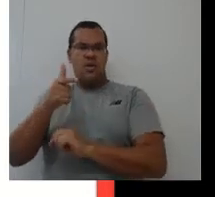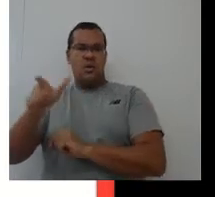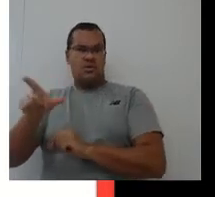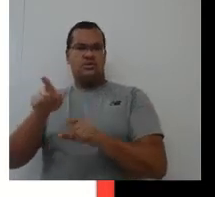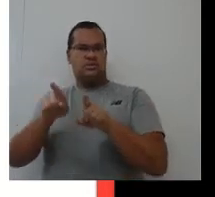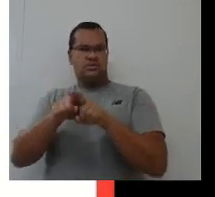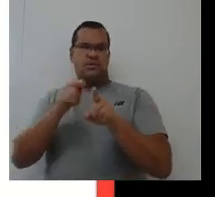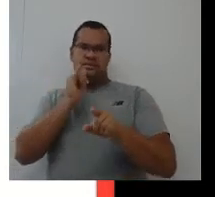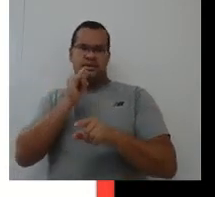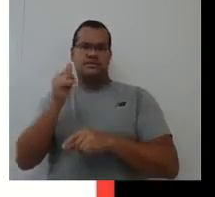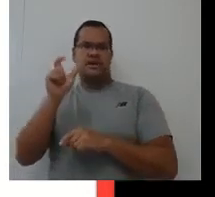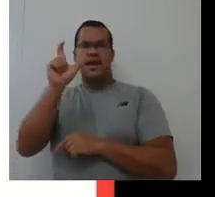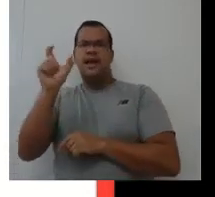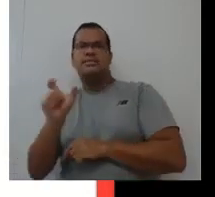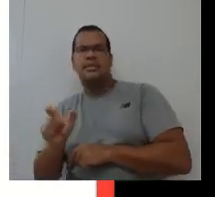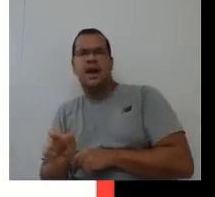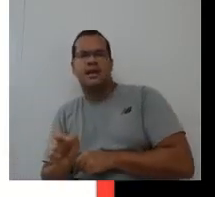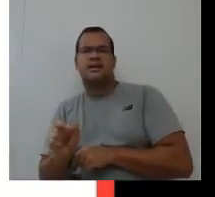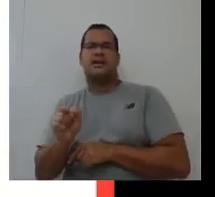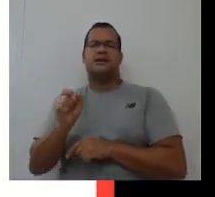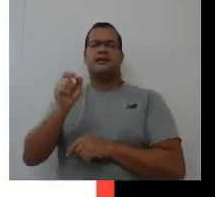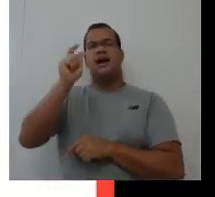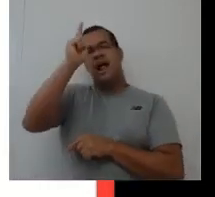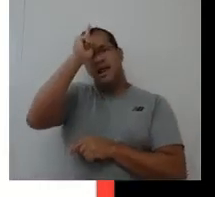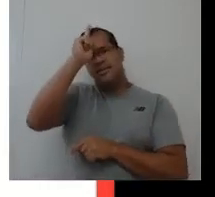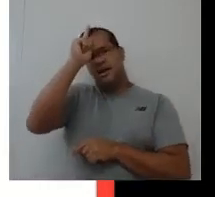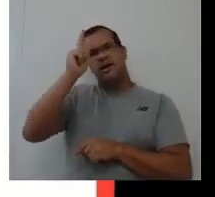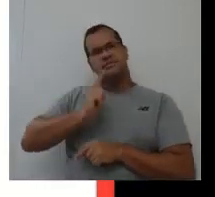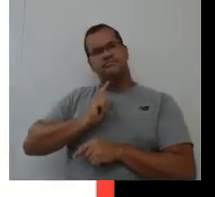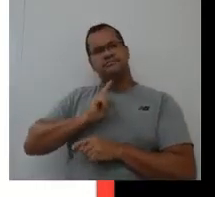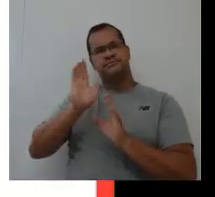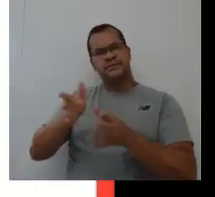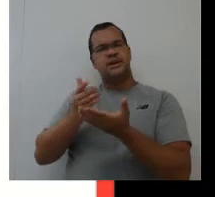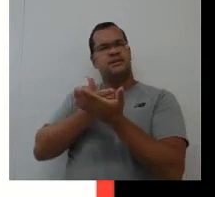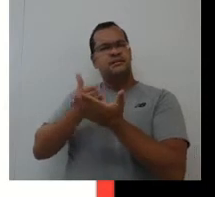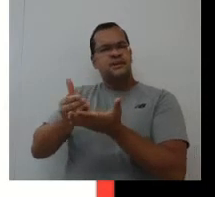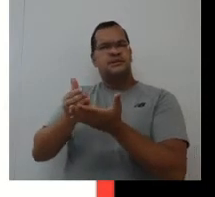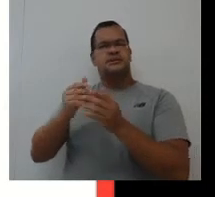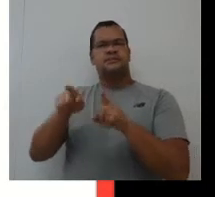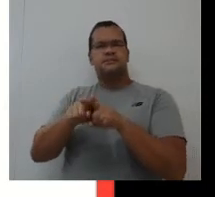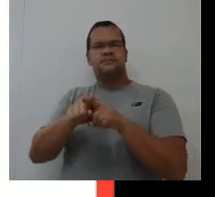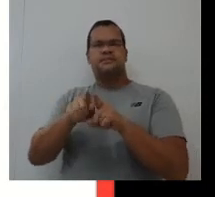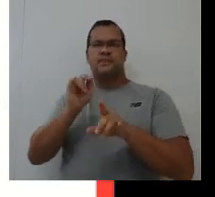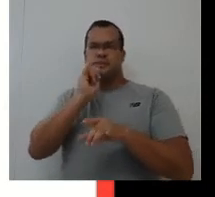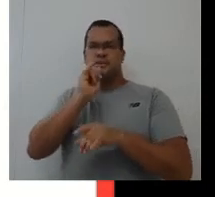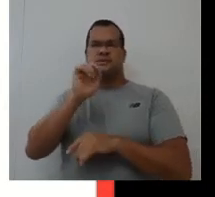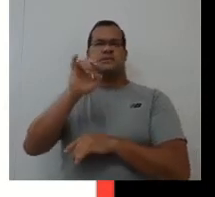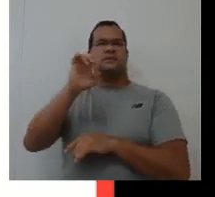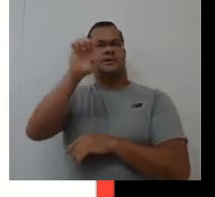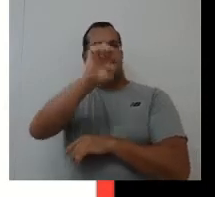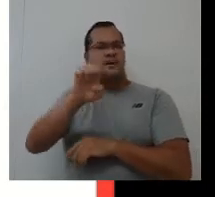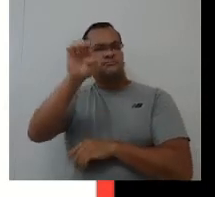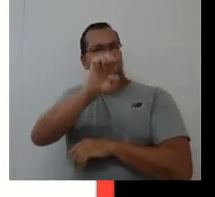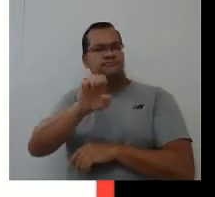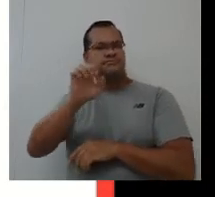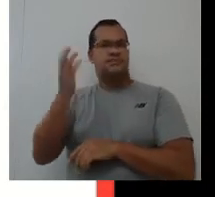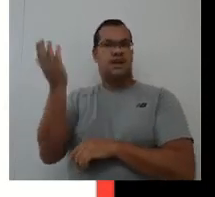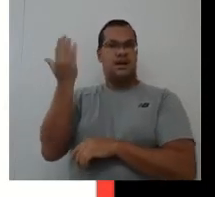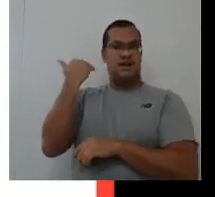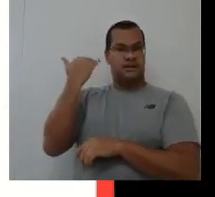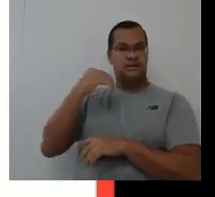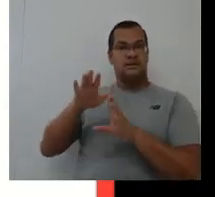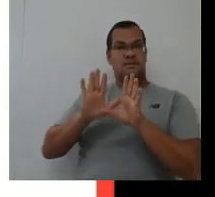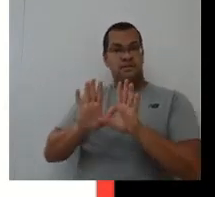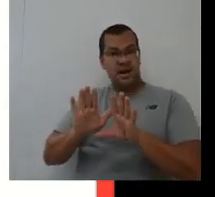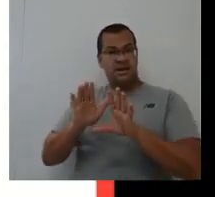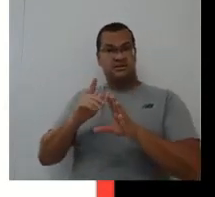como é o caso da Itália e da Alemanha. Então, dentro da Europa, nós temos o processo de definição dos territórios das nações anteriormente,